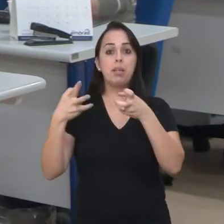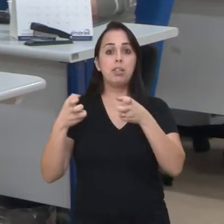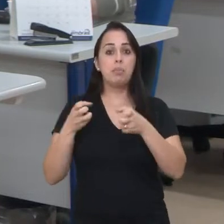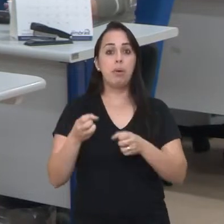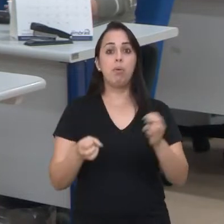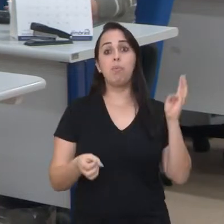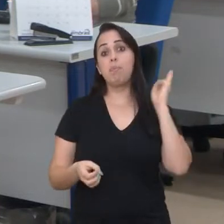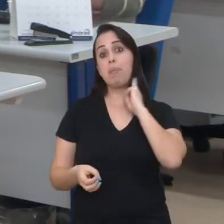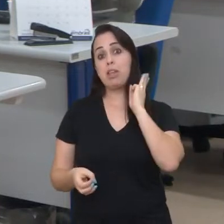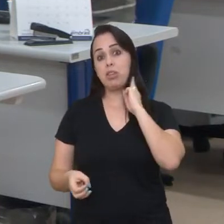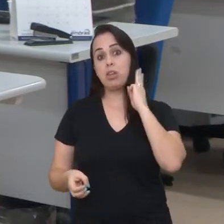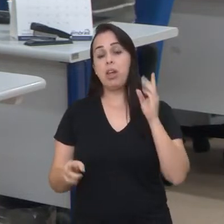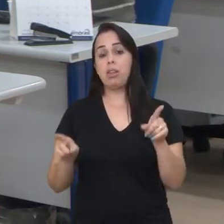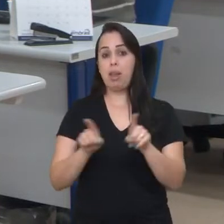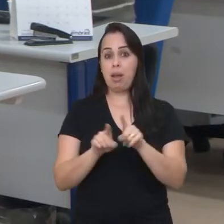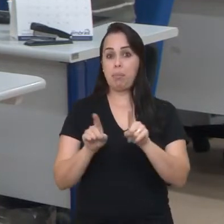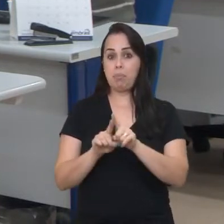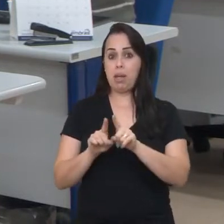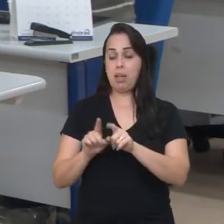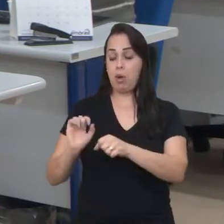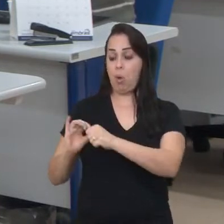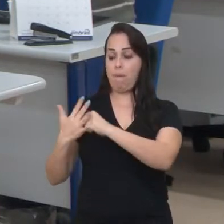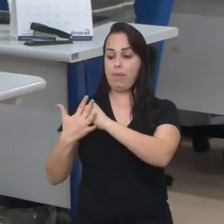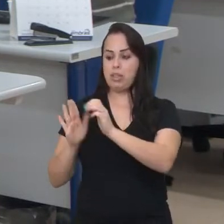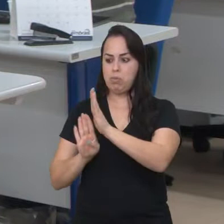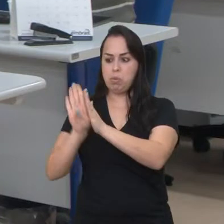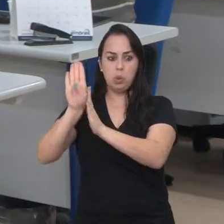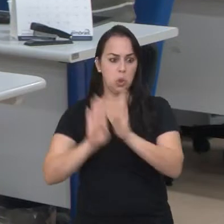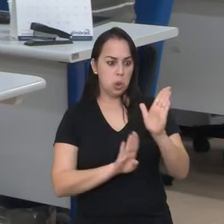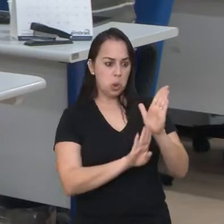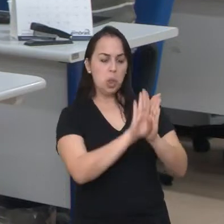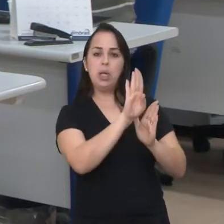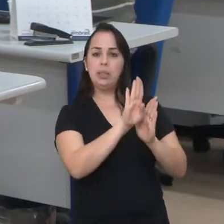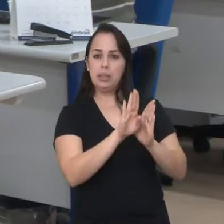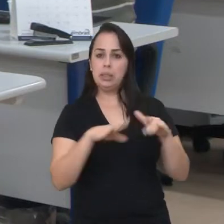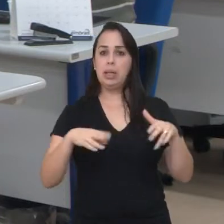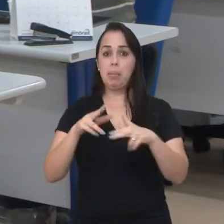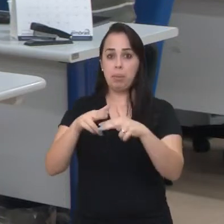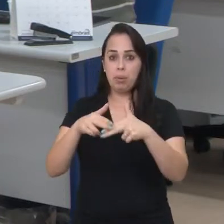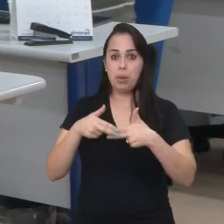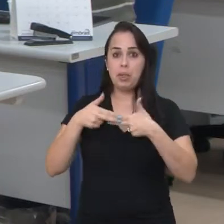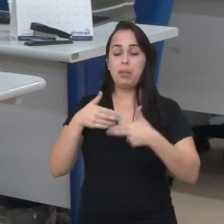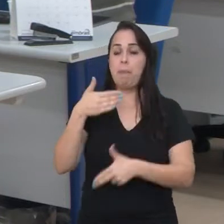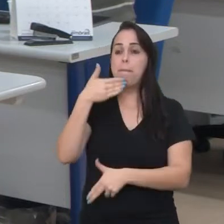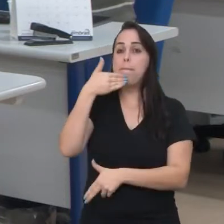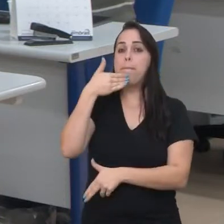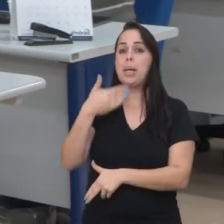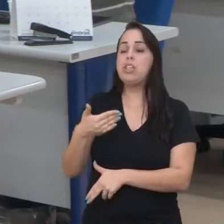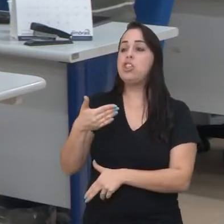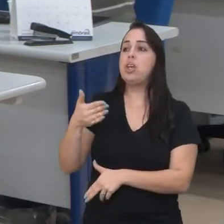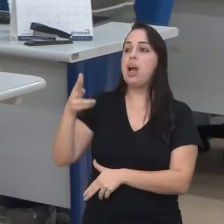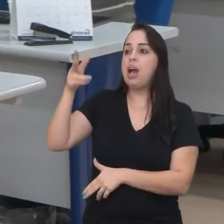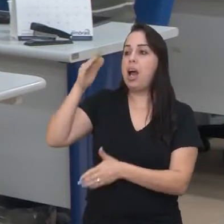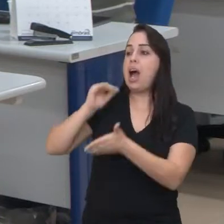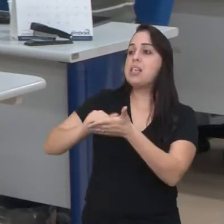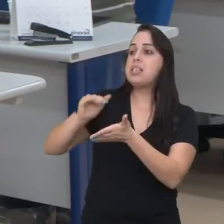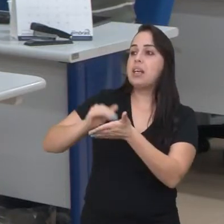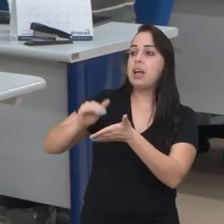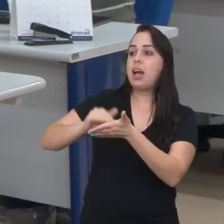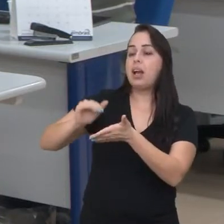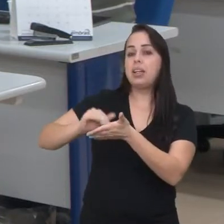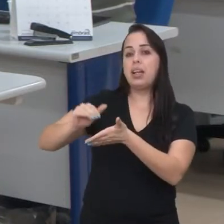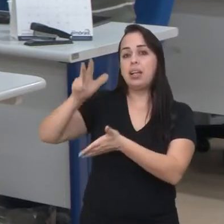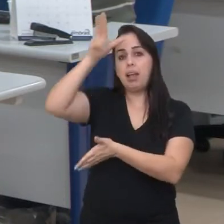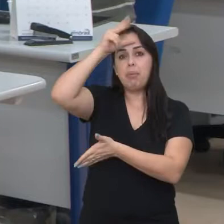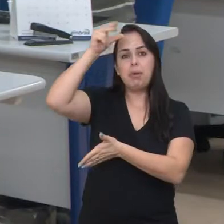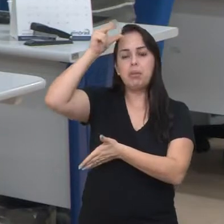casos de meningite e o aumento das notificações de Covid. Por conta da situação, os membros pretendem ouvir a Secretaria Municipal